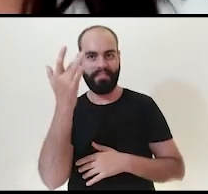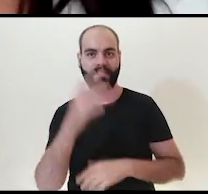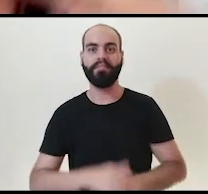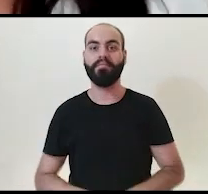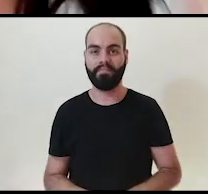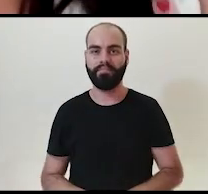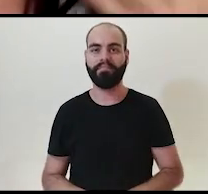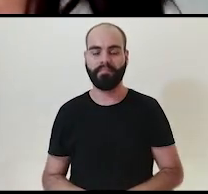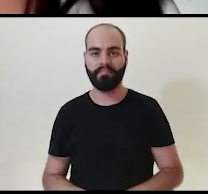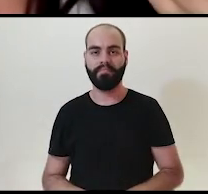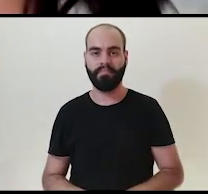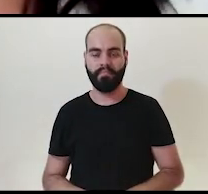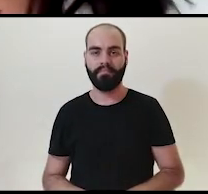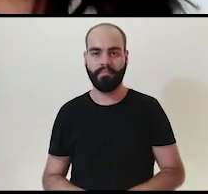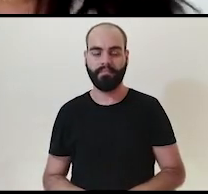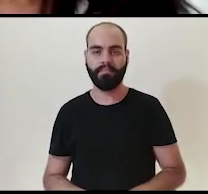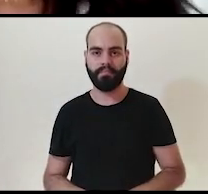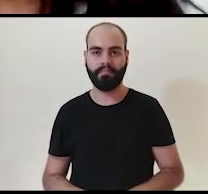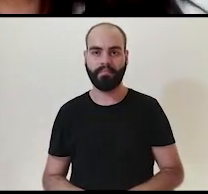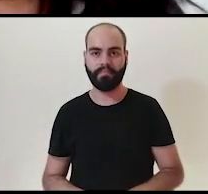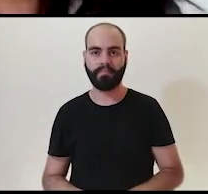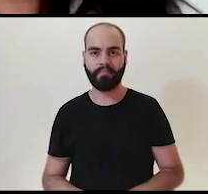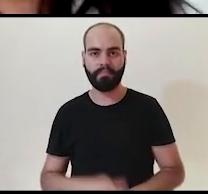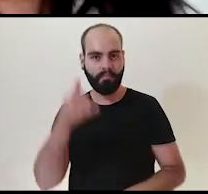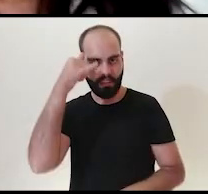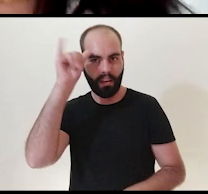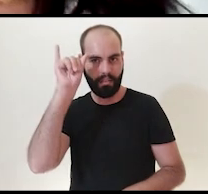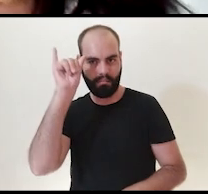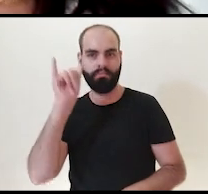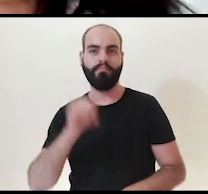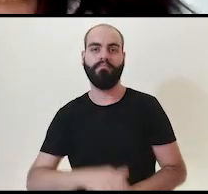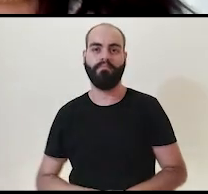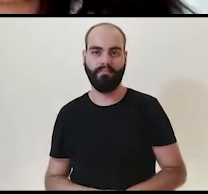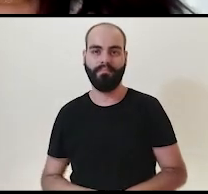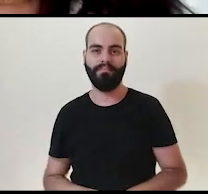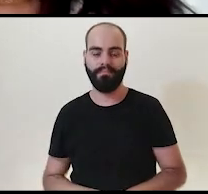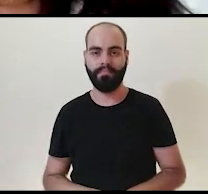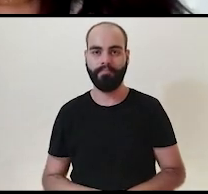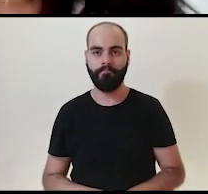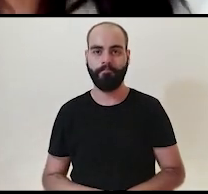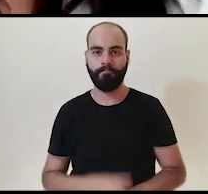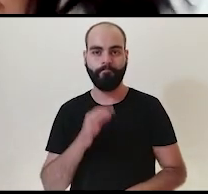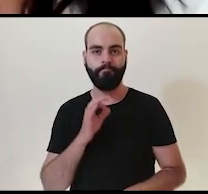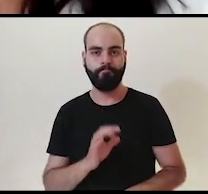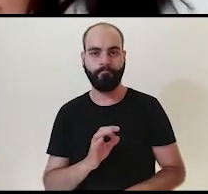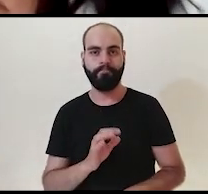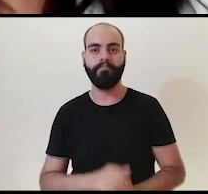nessa parte, na hora de olhar para o horizonte e evitar as linhas tortas que a Aline falou. Com certeza.